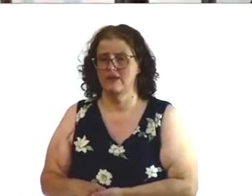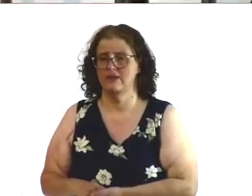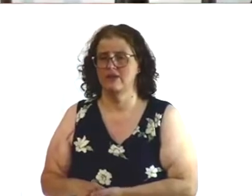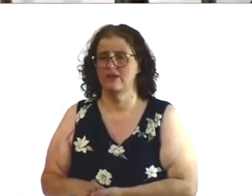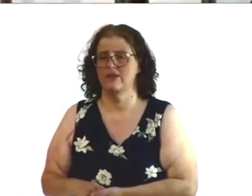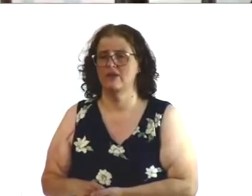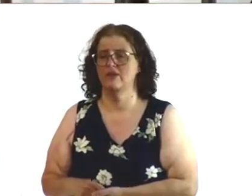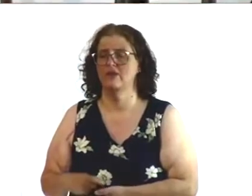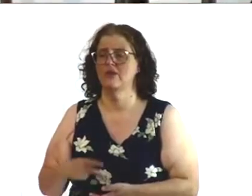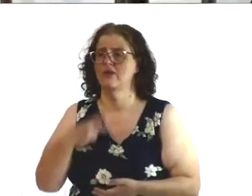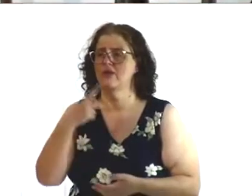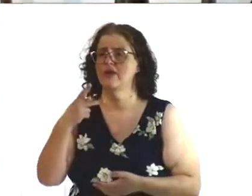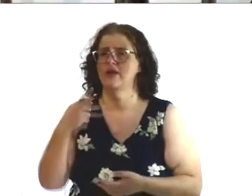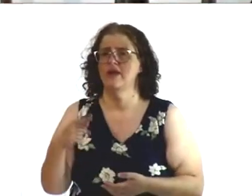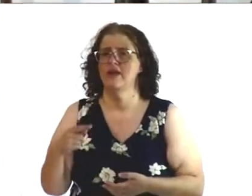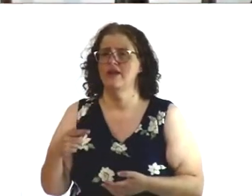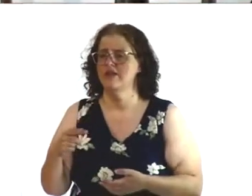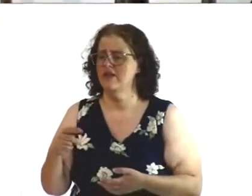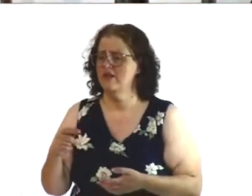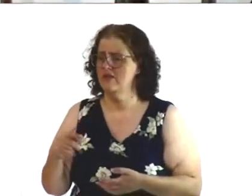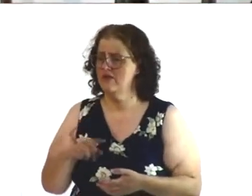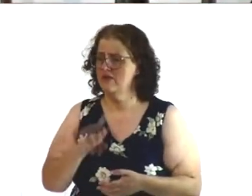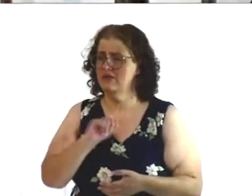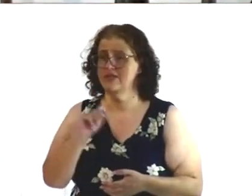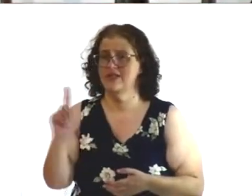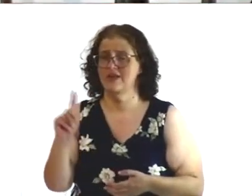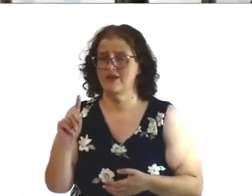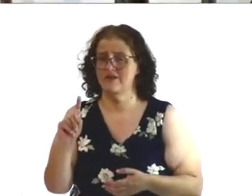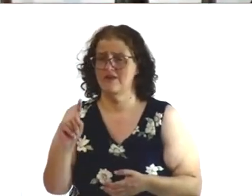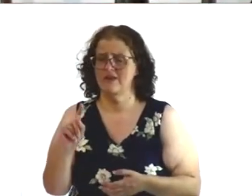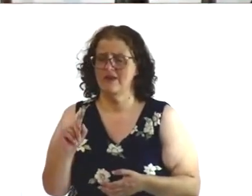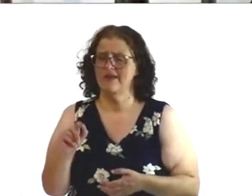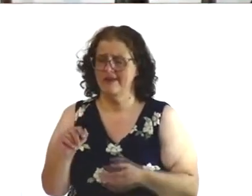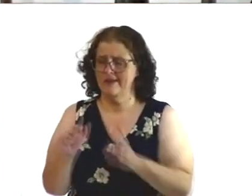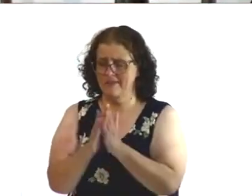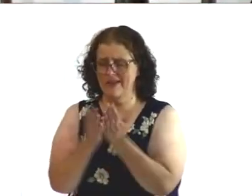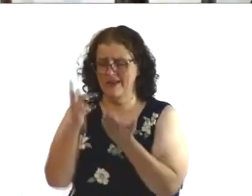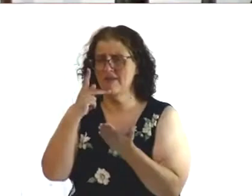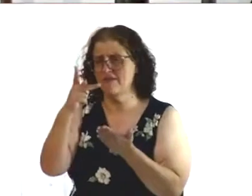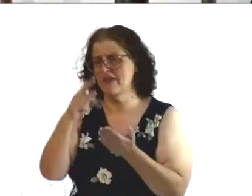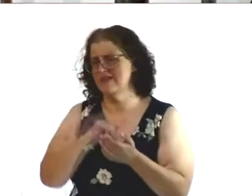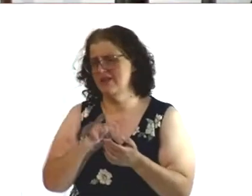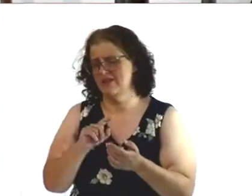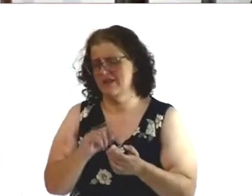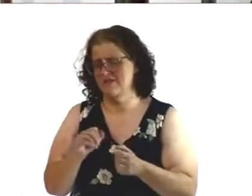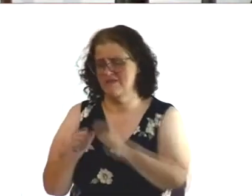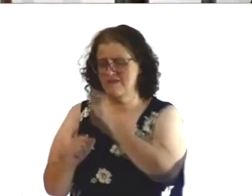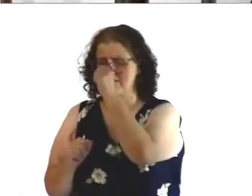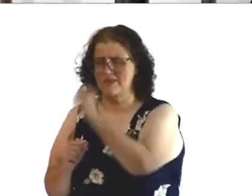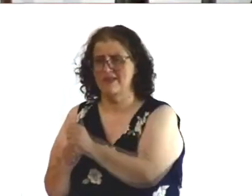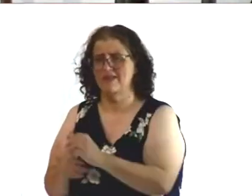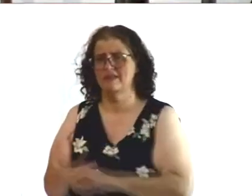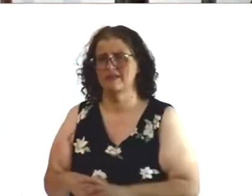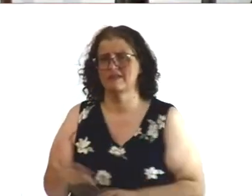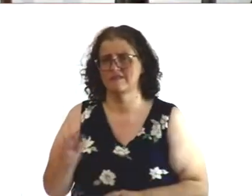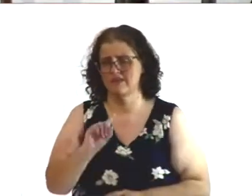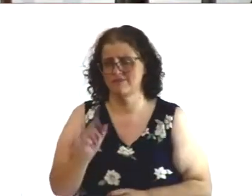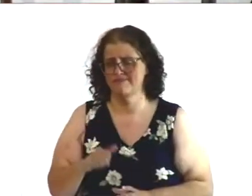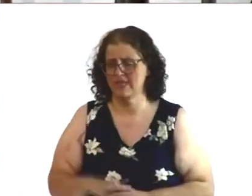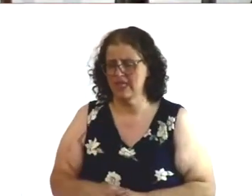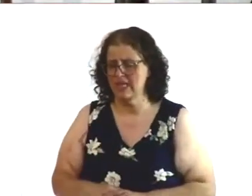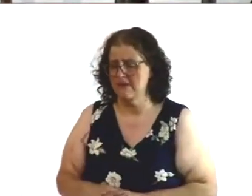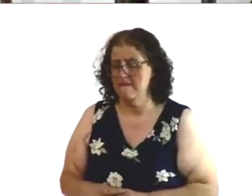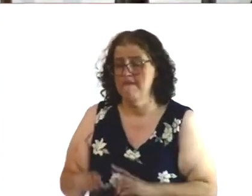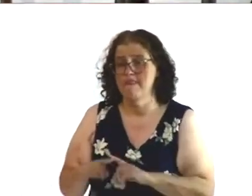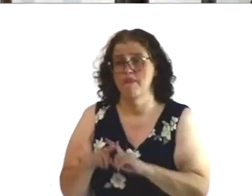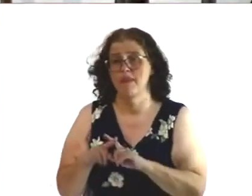Eu porém vos digo, se odiardes a alguém no seu coração, já será assassino, é réu